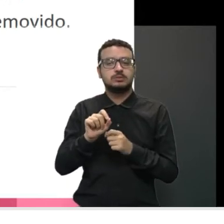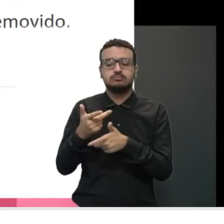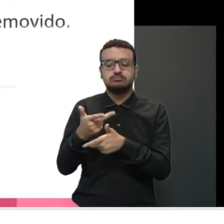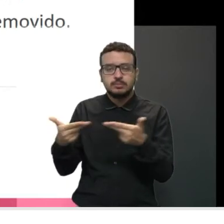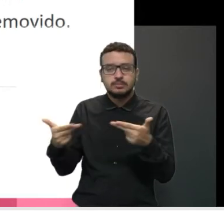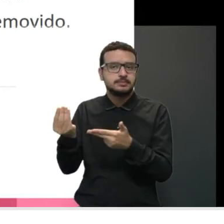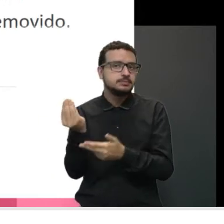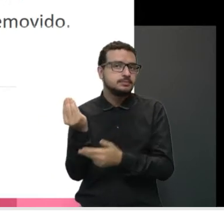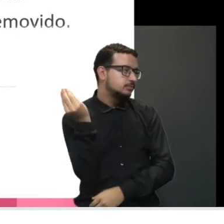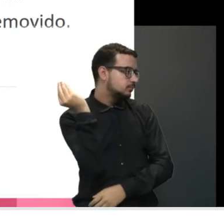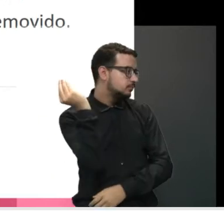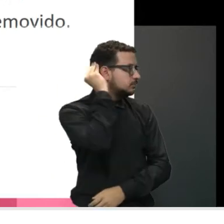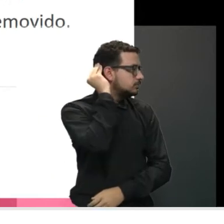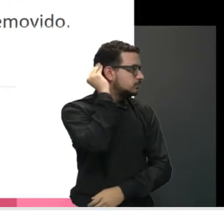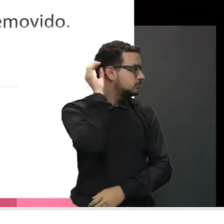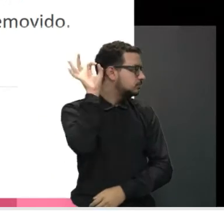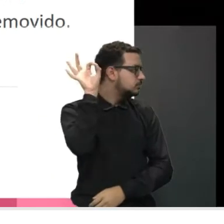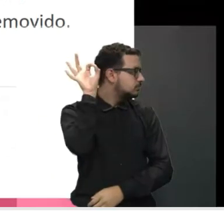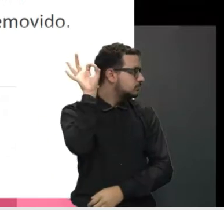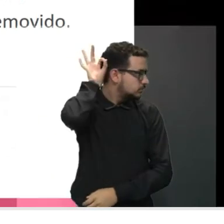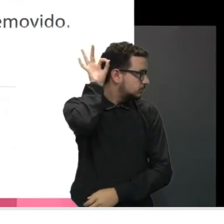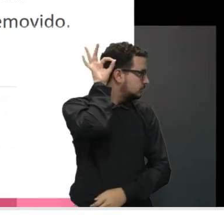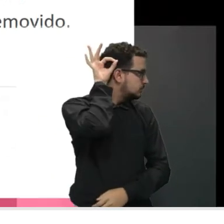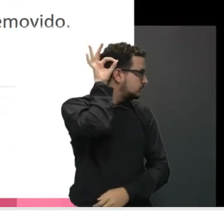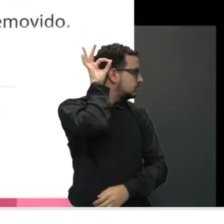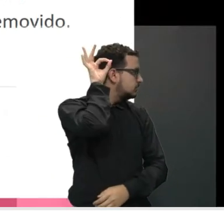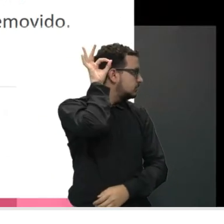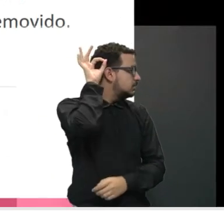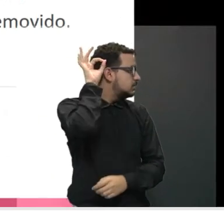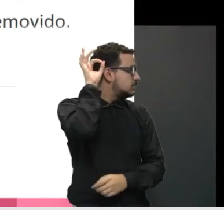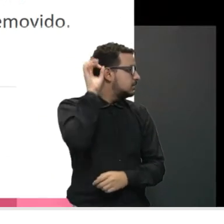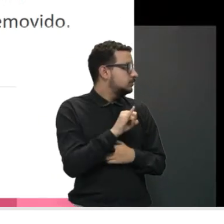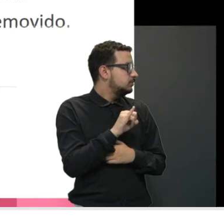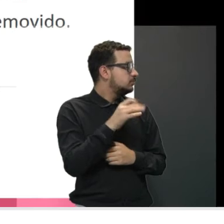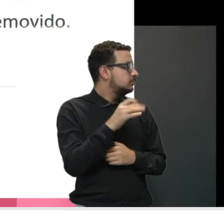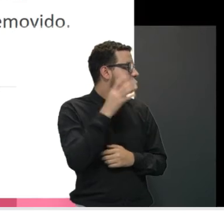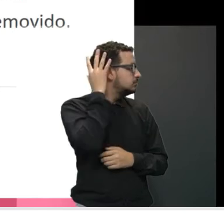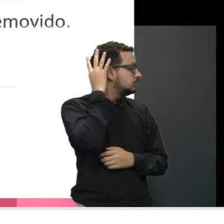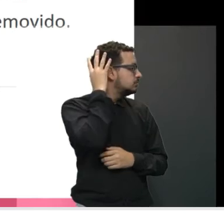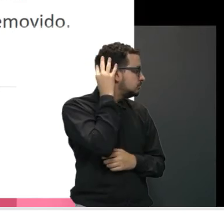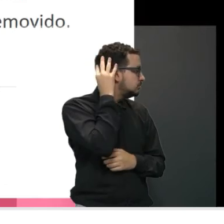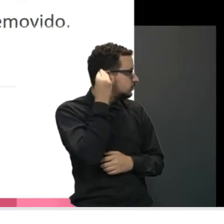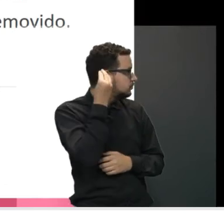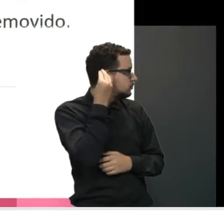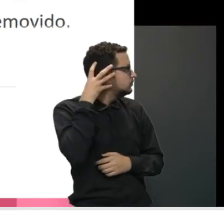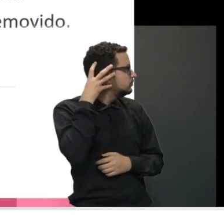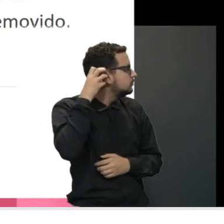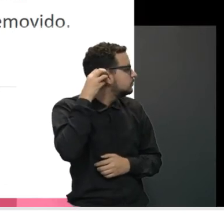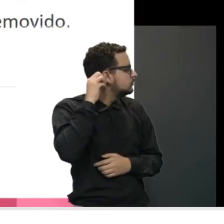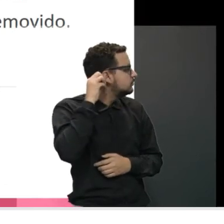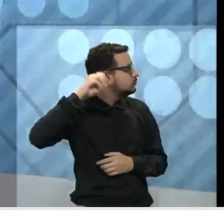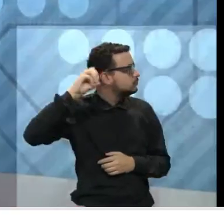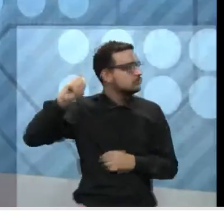Quando o indivíduo tira esse aparelho, que é externo, ele não ouve absolutamente nada, tá? Então, é uma junção do